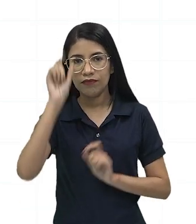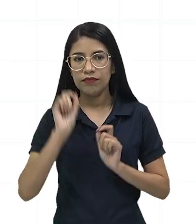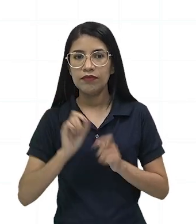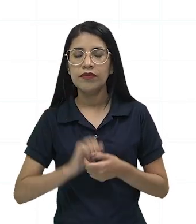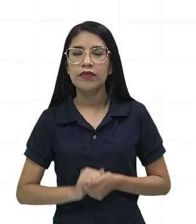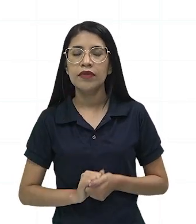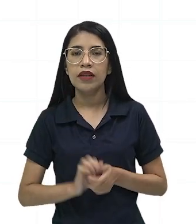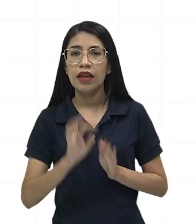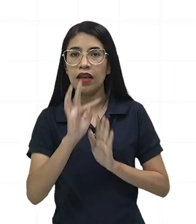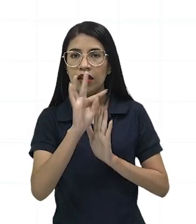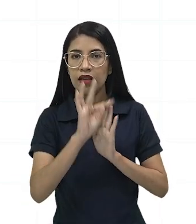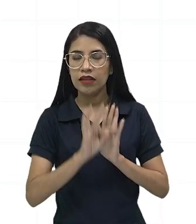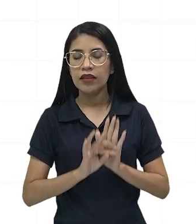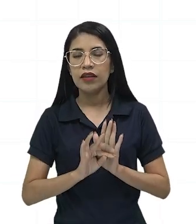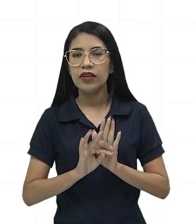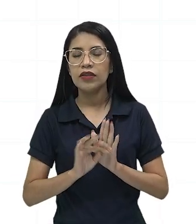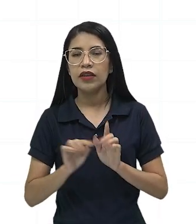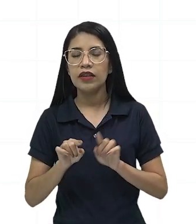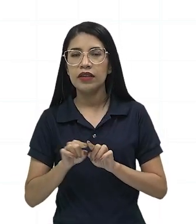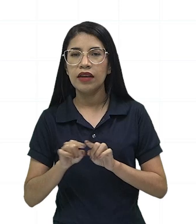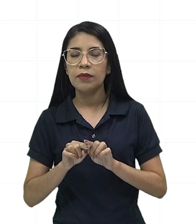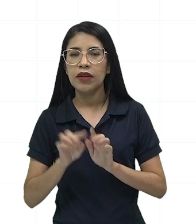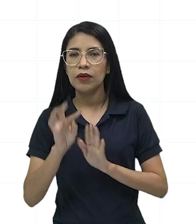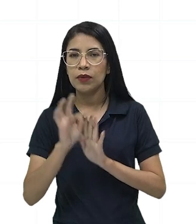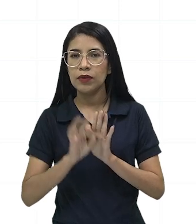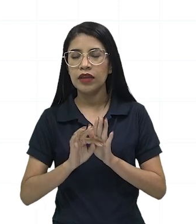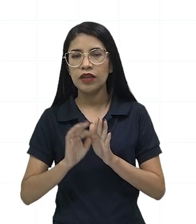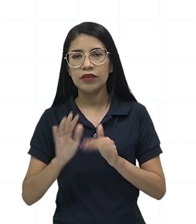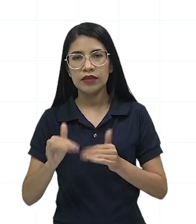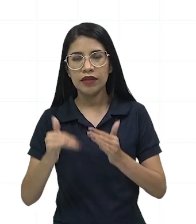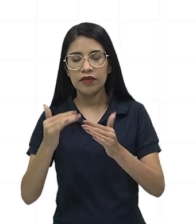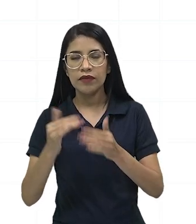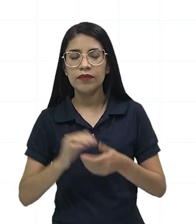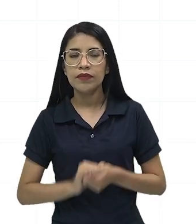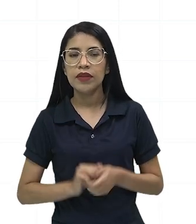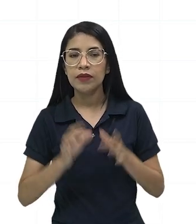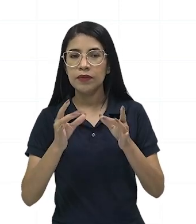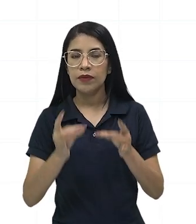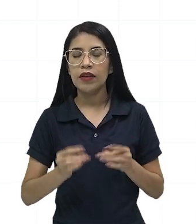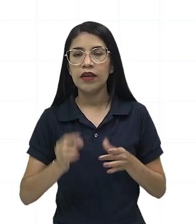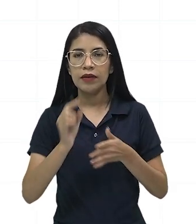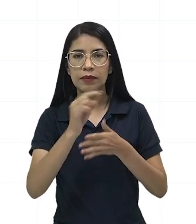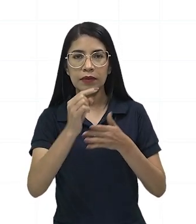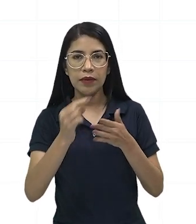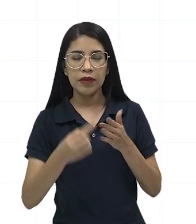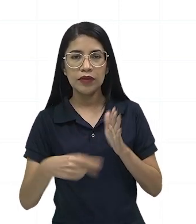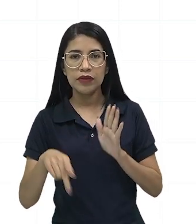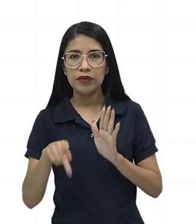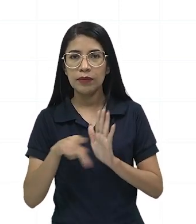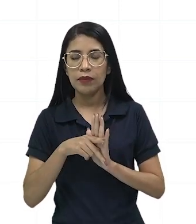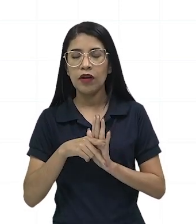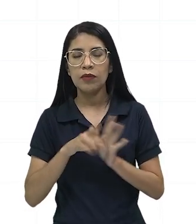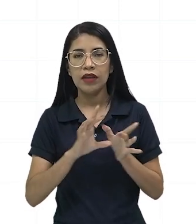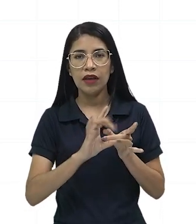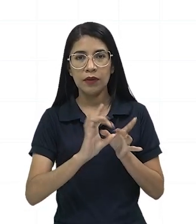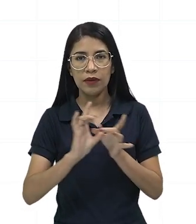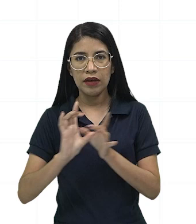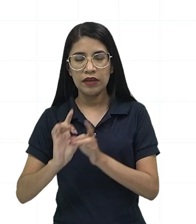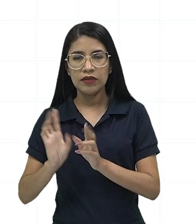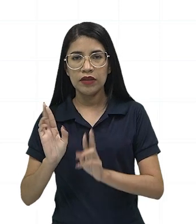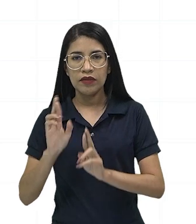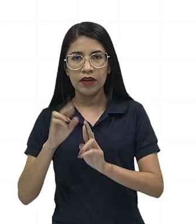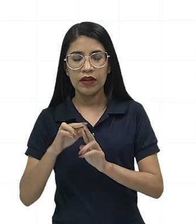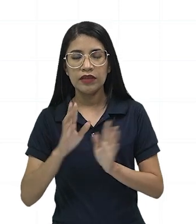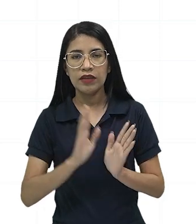conhecimento, textualização, progressão temática, com detalhamento, elementos específicos de coesão